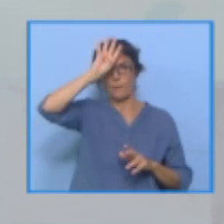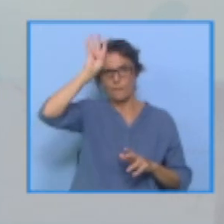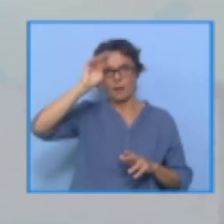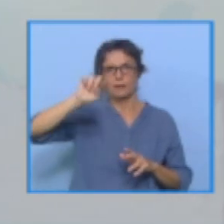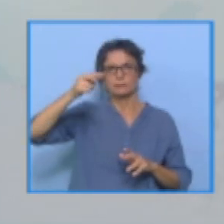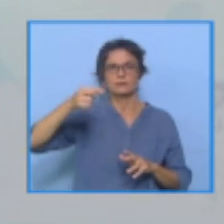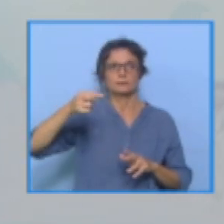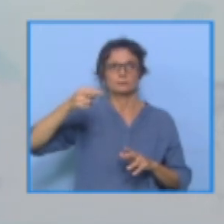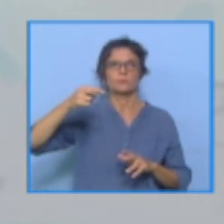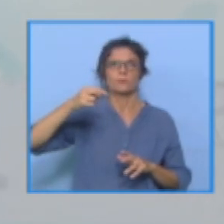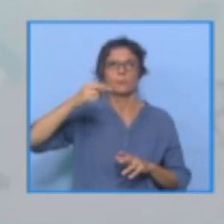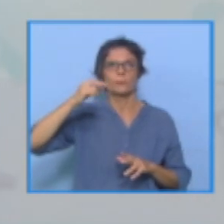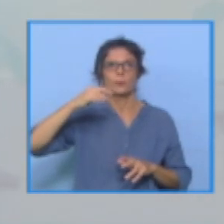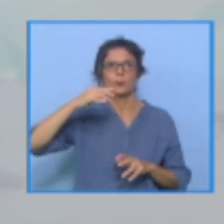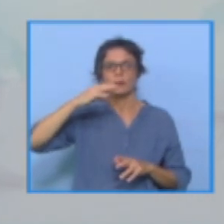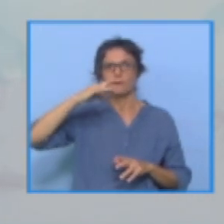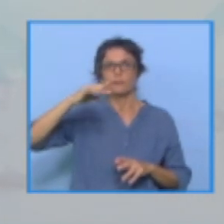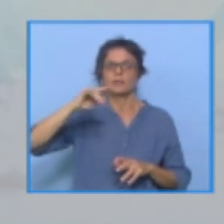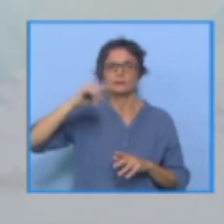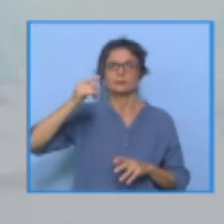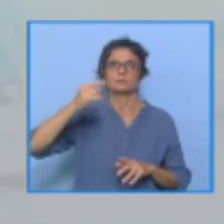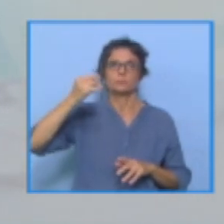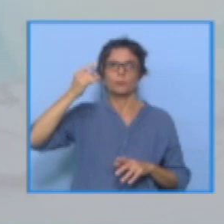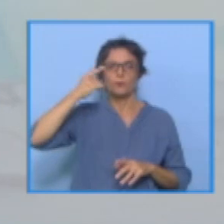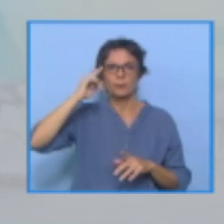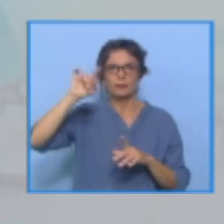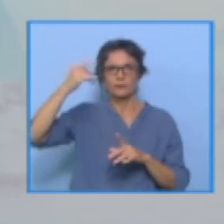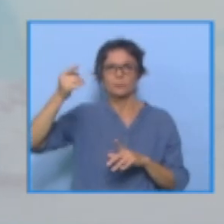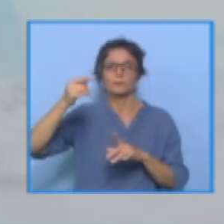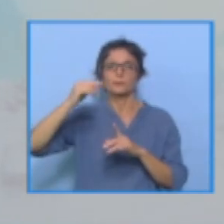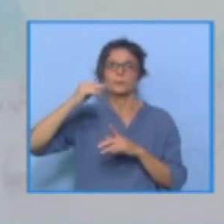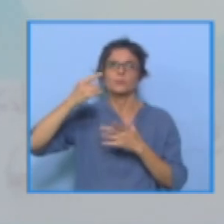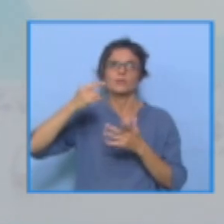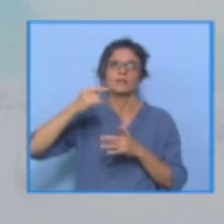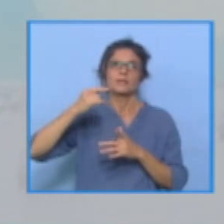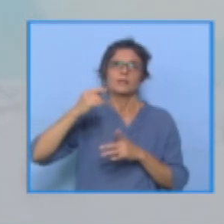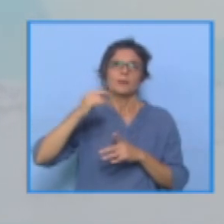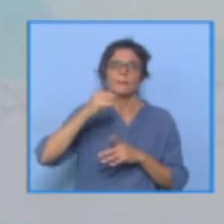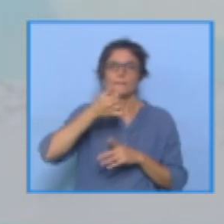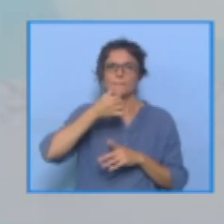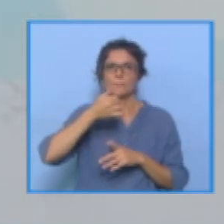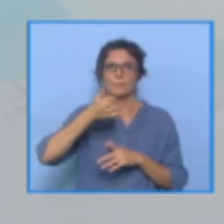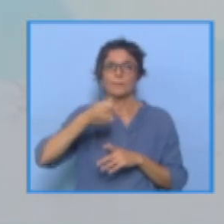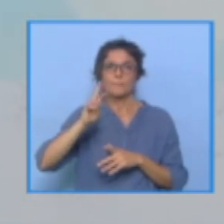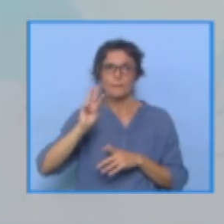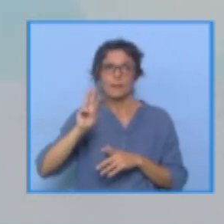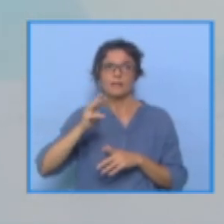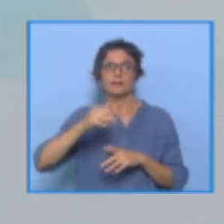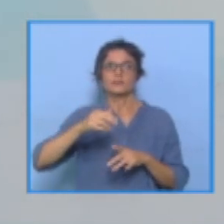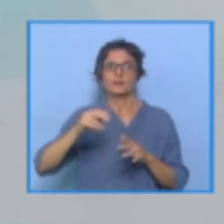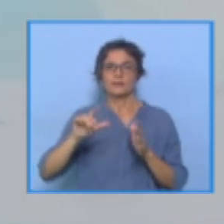Vila Real, de Vila Real para Bragança, Bragança para o Porto, Aveiro, Beja e Funchal. Acho que não me esqueci de